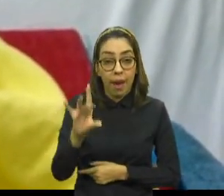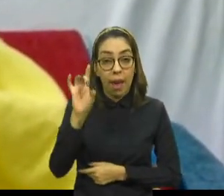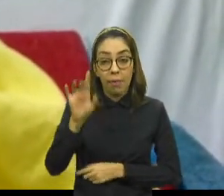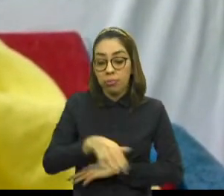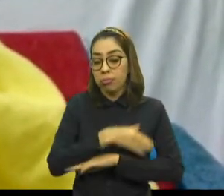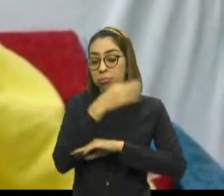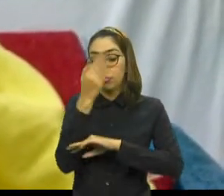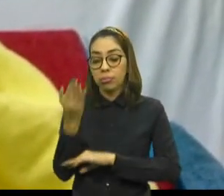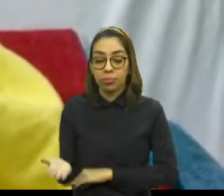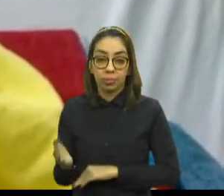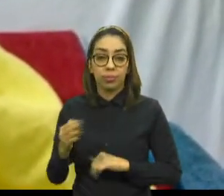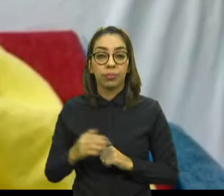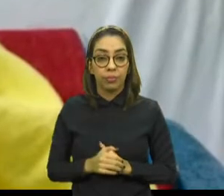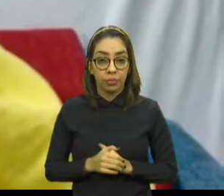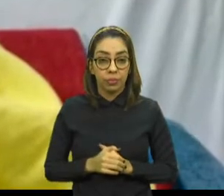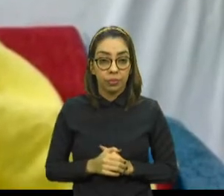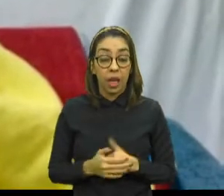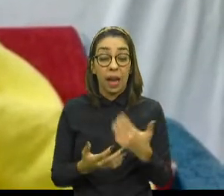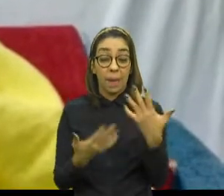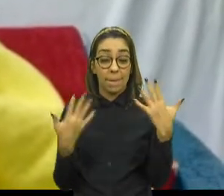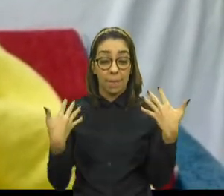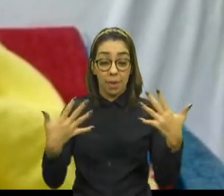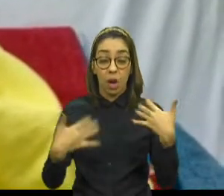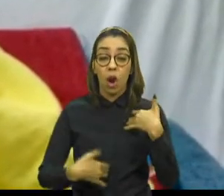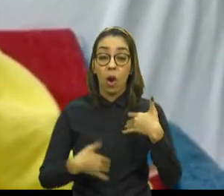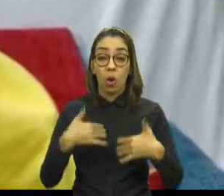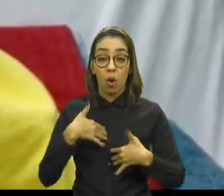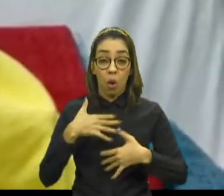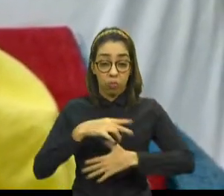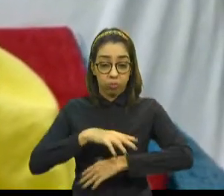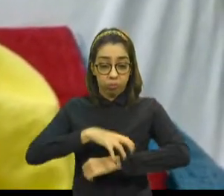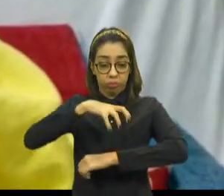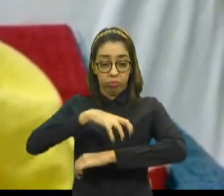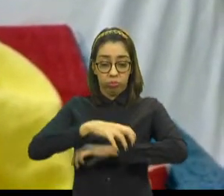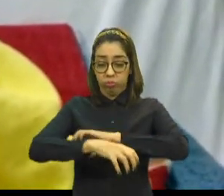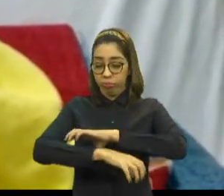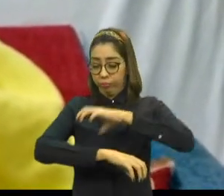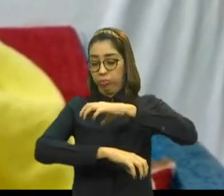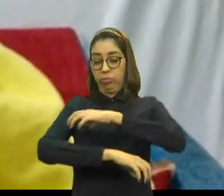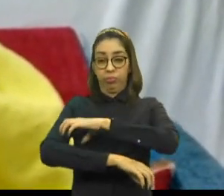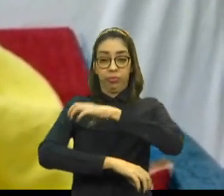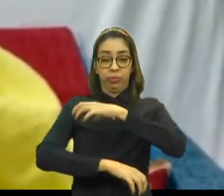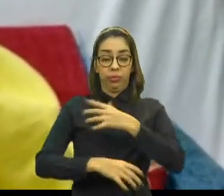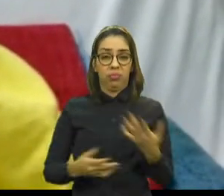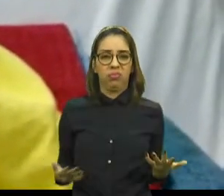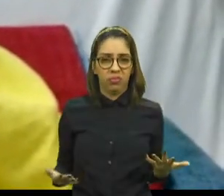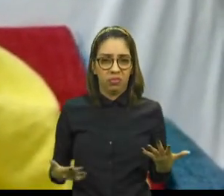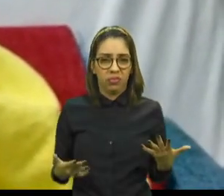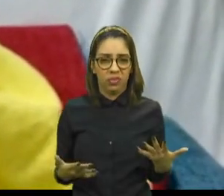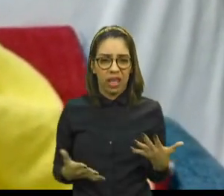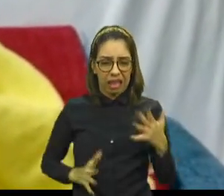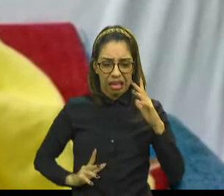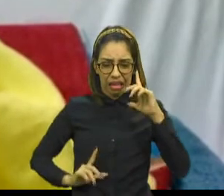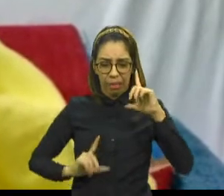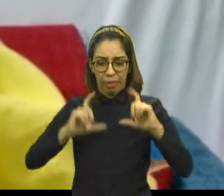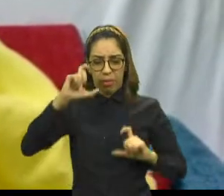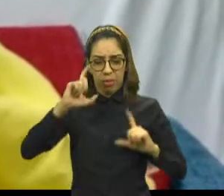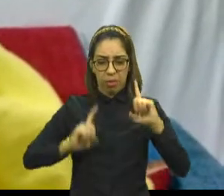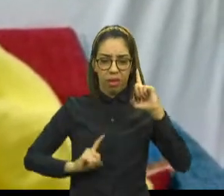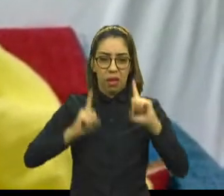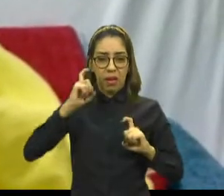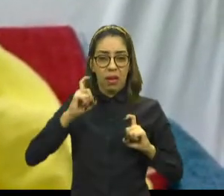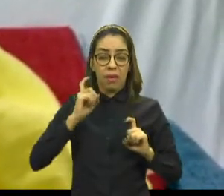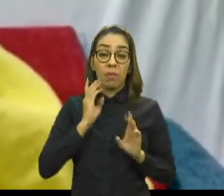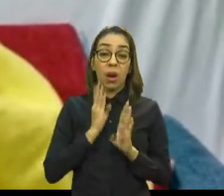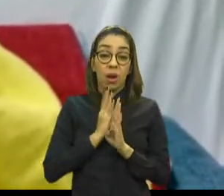e minha mão toda inchada, meu corpo todo inchado. Fiquei toda deformada por causa de uma simples